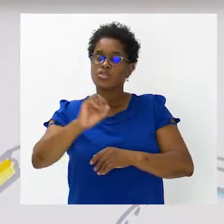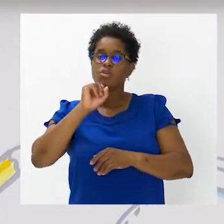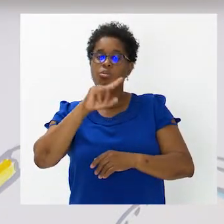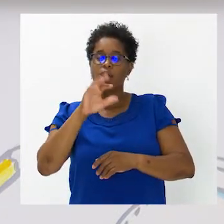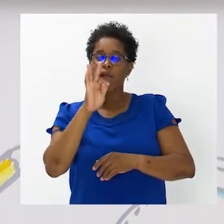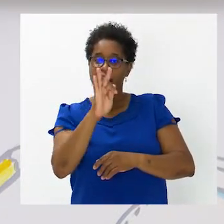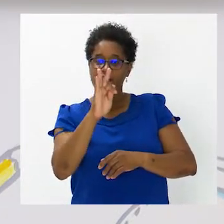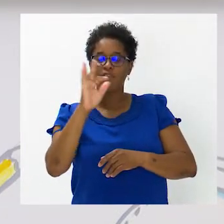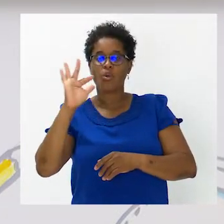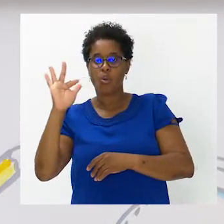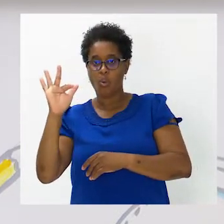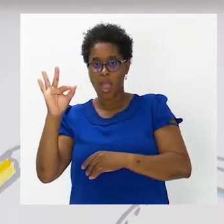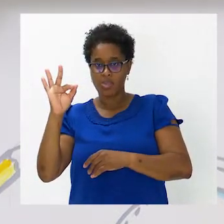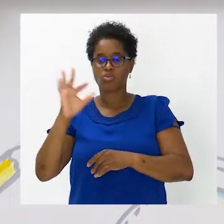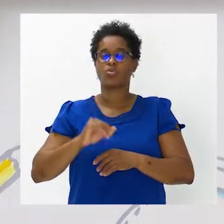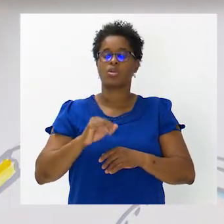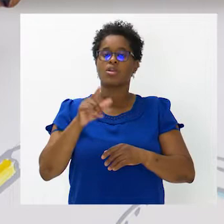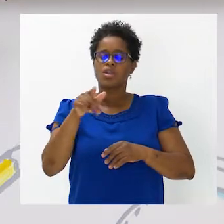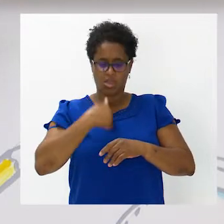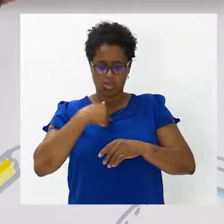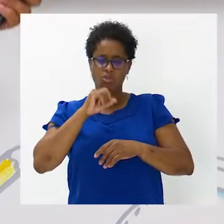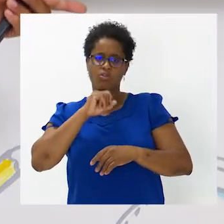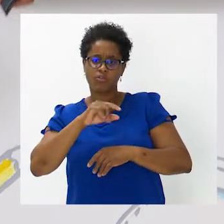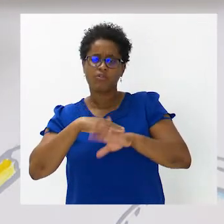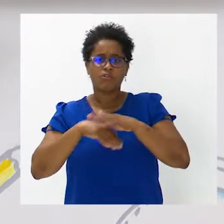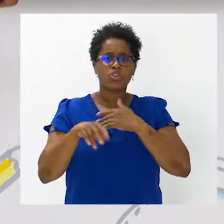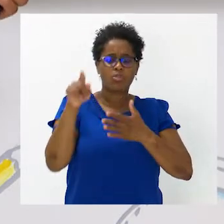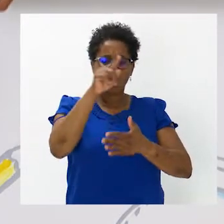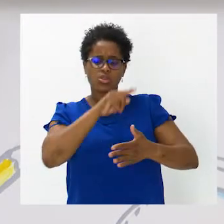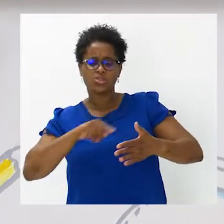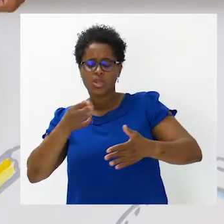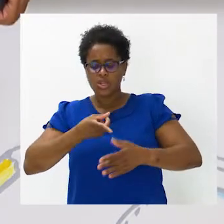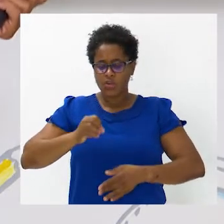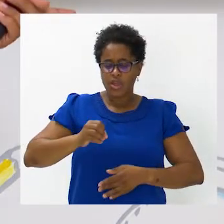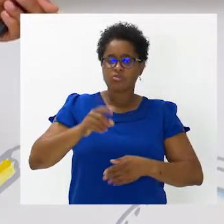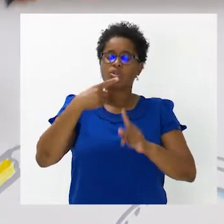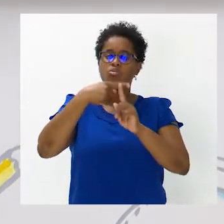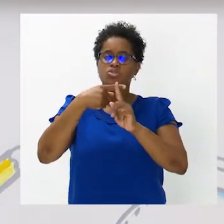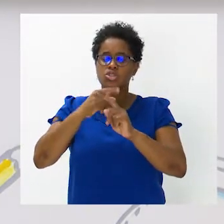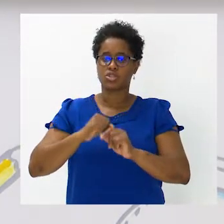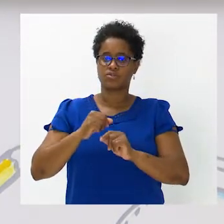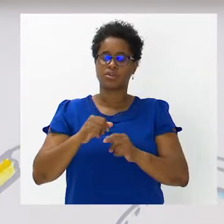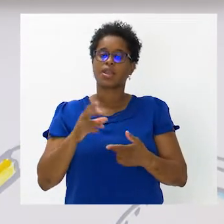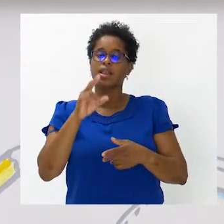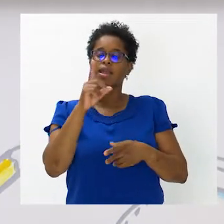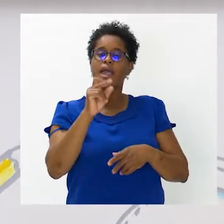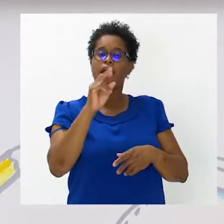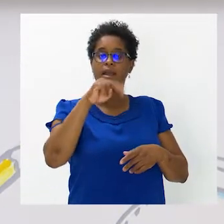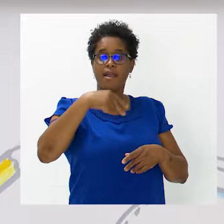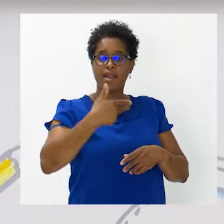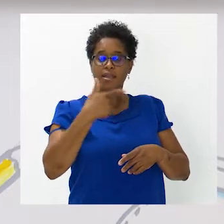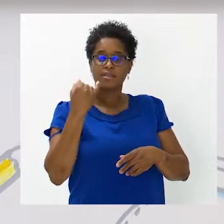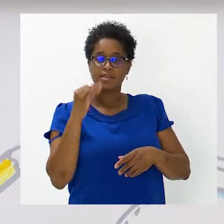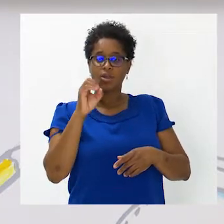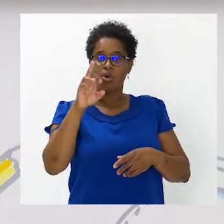ver, eu fiz uma rotação de 90 graus no sentido positivo, que é o sentido anti-horário.